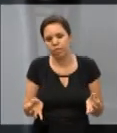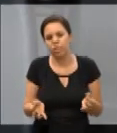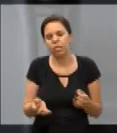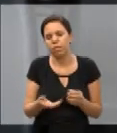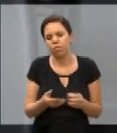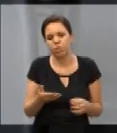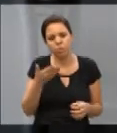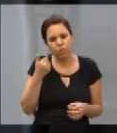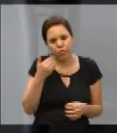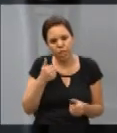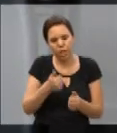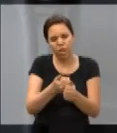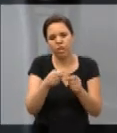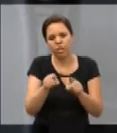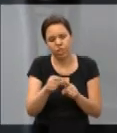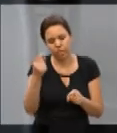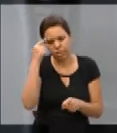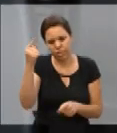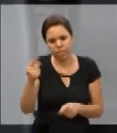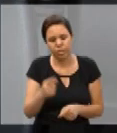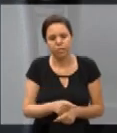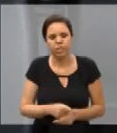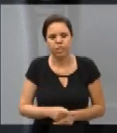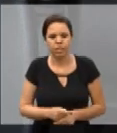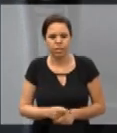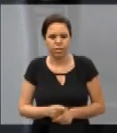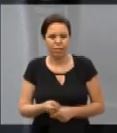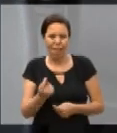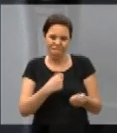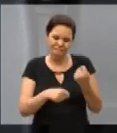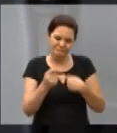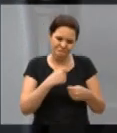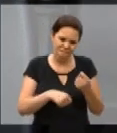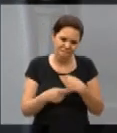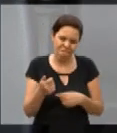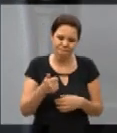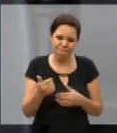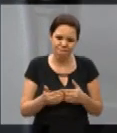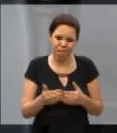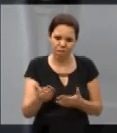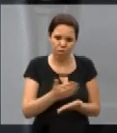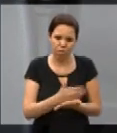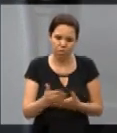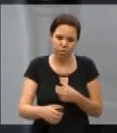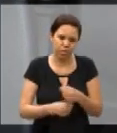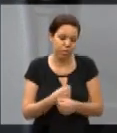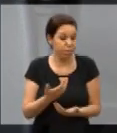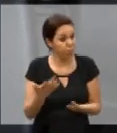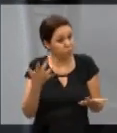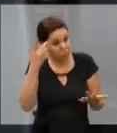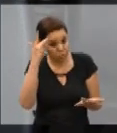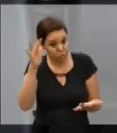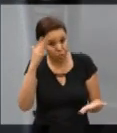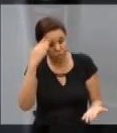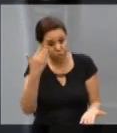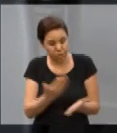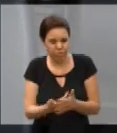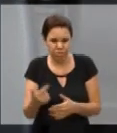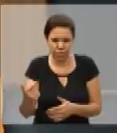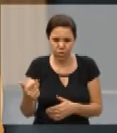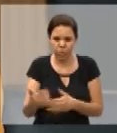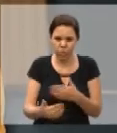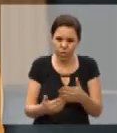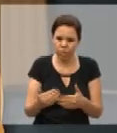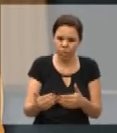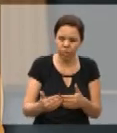festivais. E essa é a ideia, para depois o filme ser negociado. Primeiro semestre ainda? Então, não sei, eu acredito que é segundo semestre